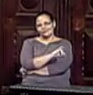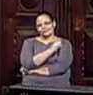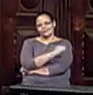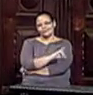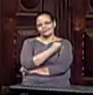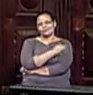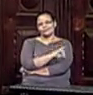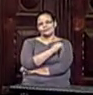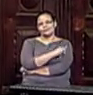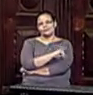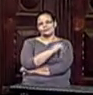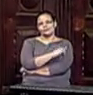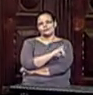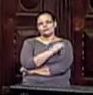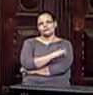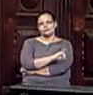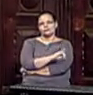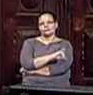Janeiro.